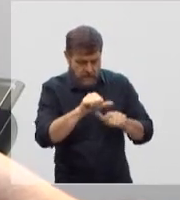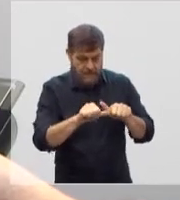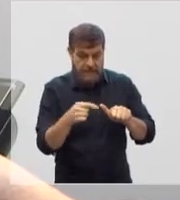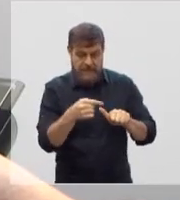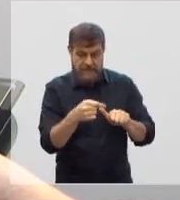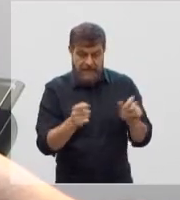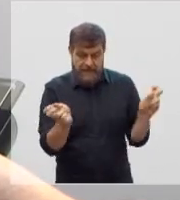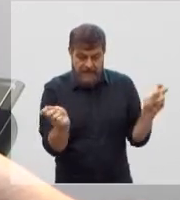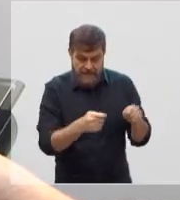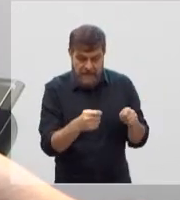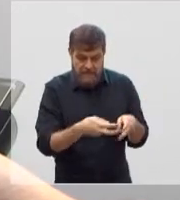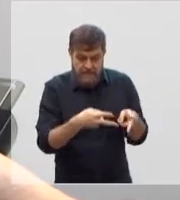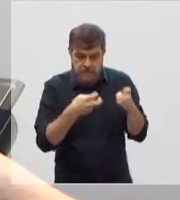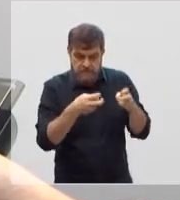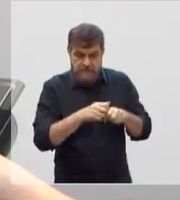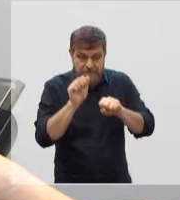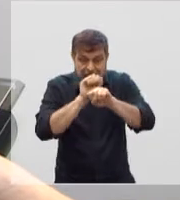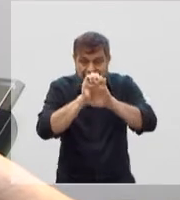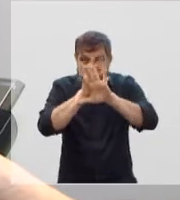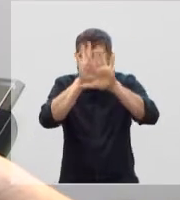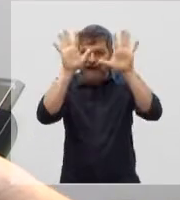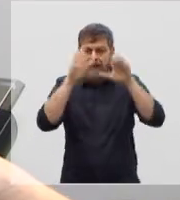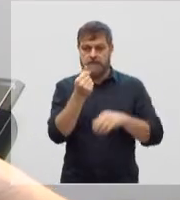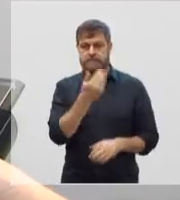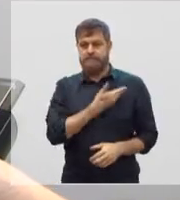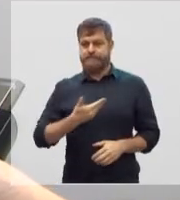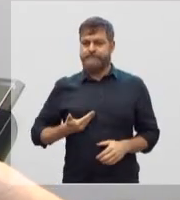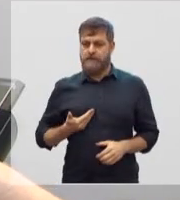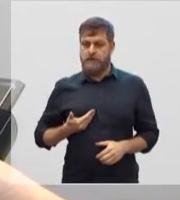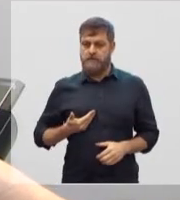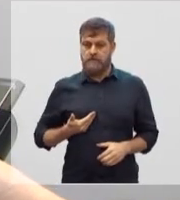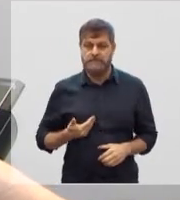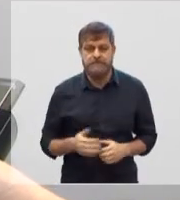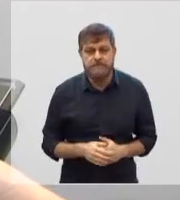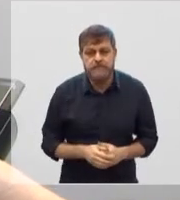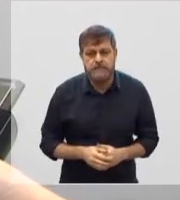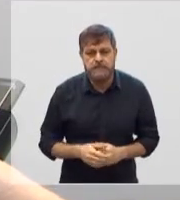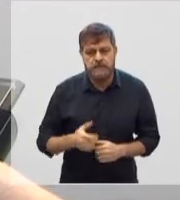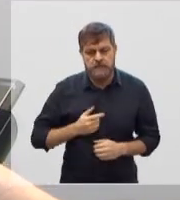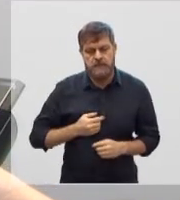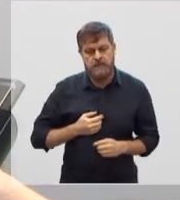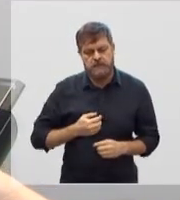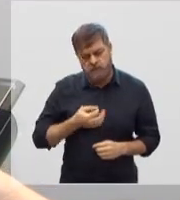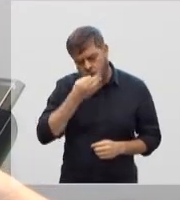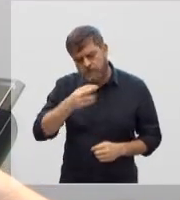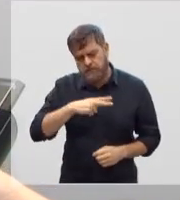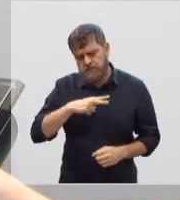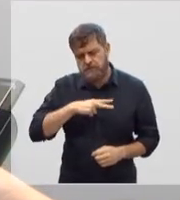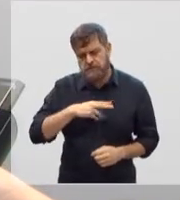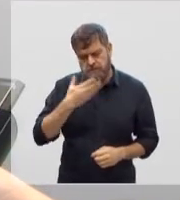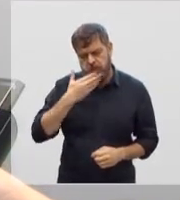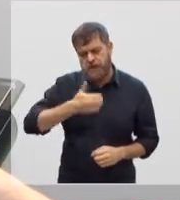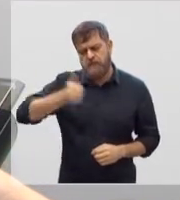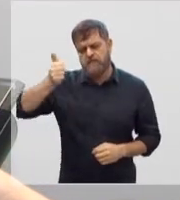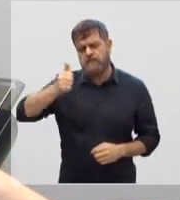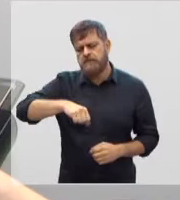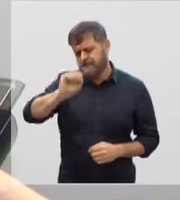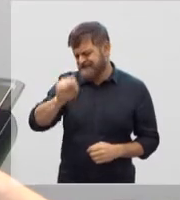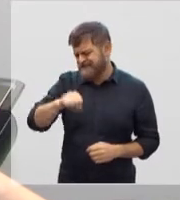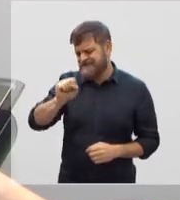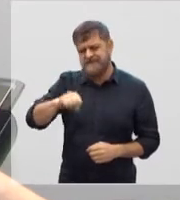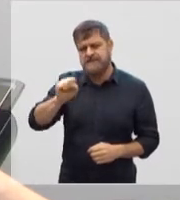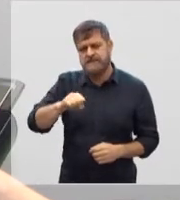maior transparência do gestor público. Então, a minha percepção é que houve sim